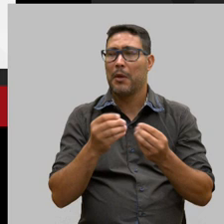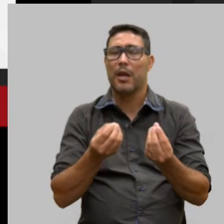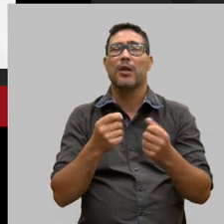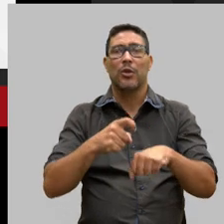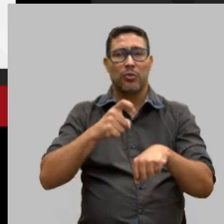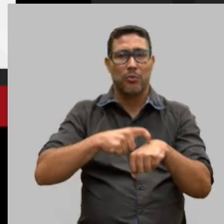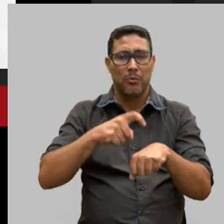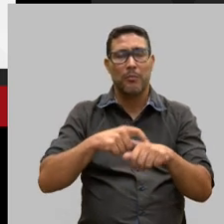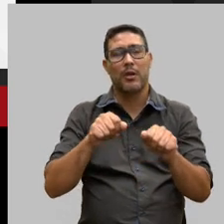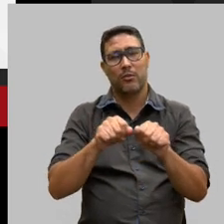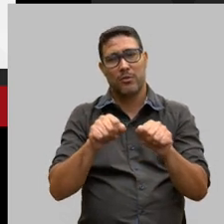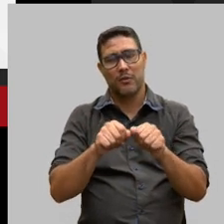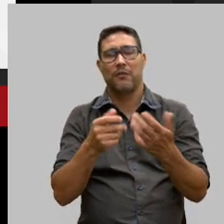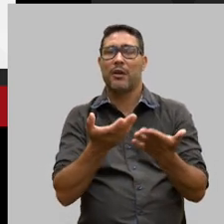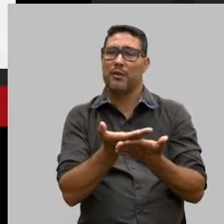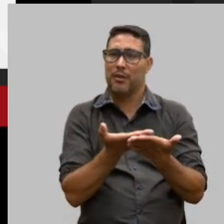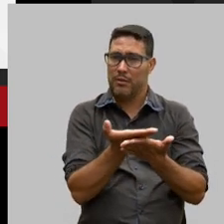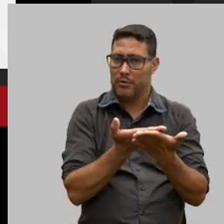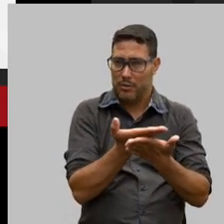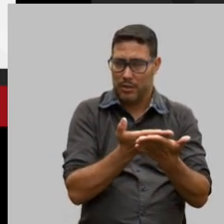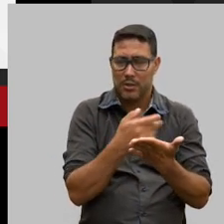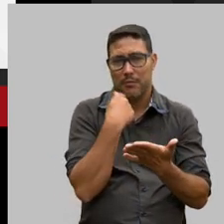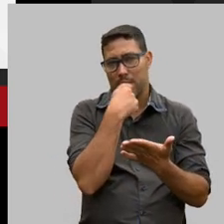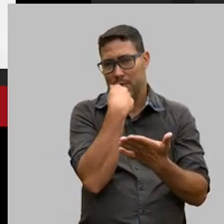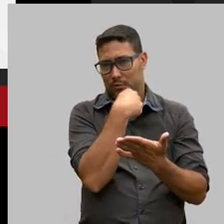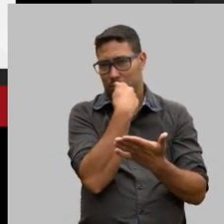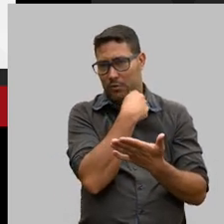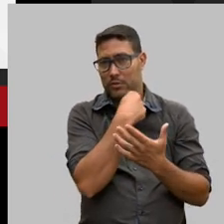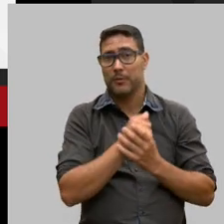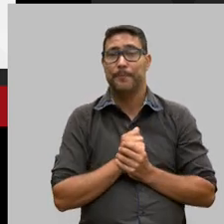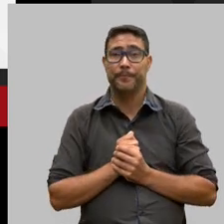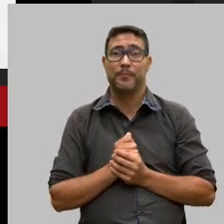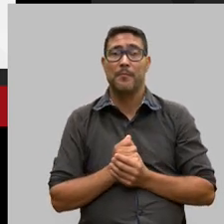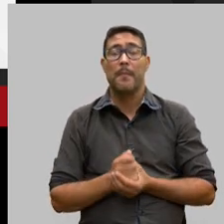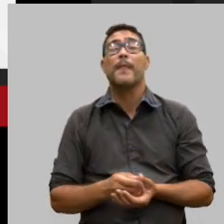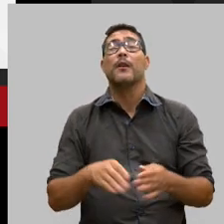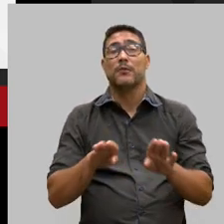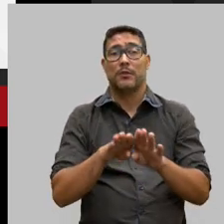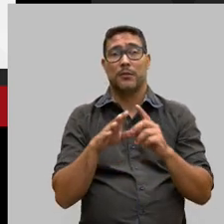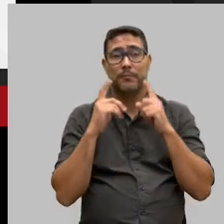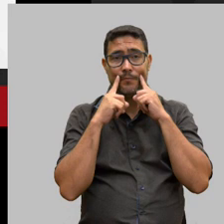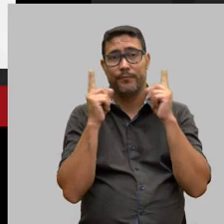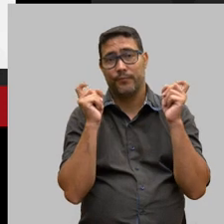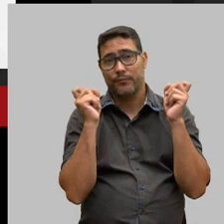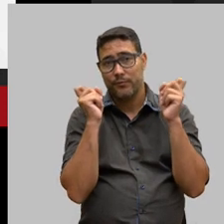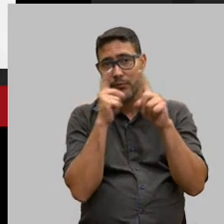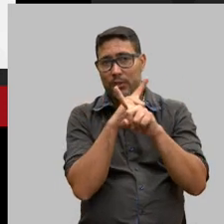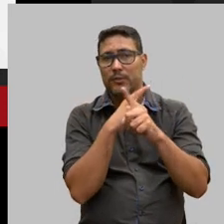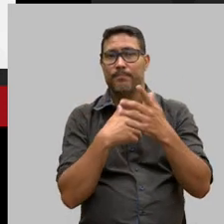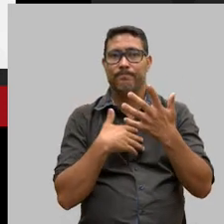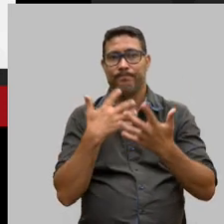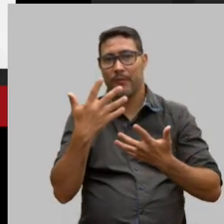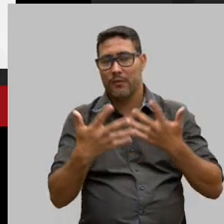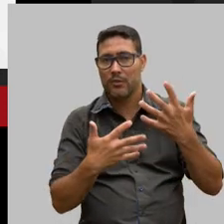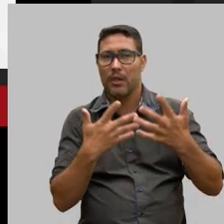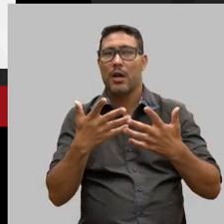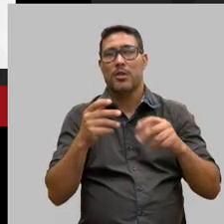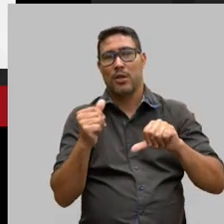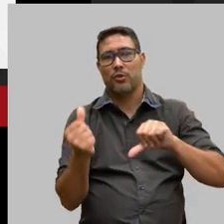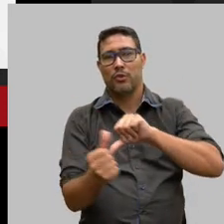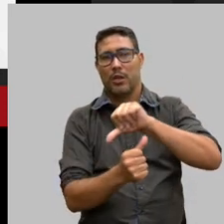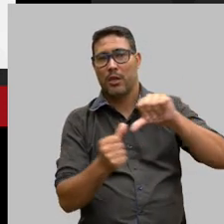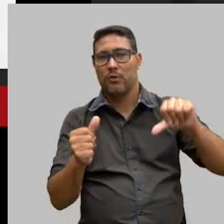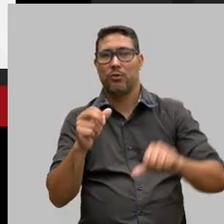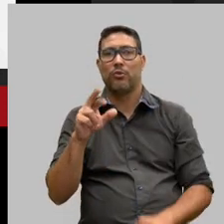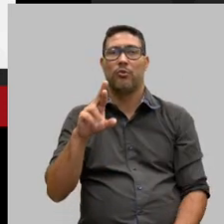dele durante o atendimento a questão da dificuldade para lidar com alterações de rotina muitas vezes é